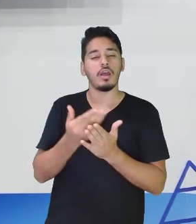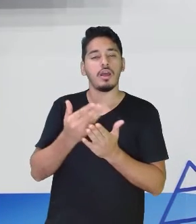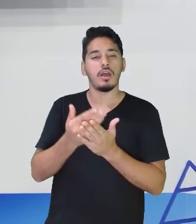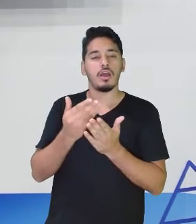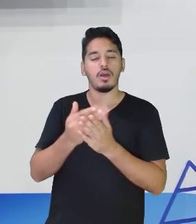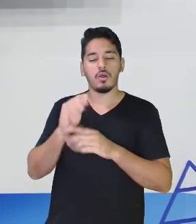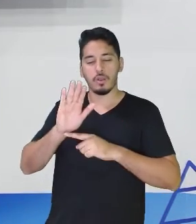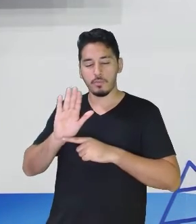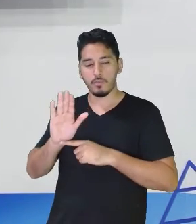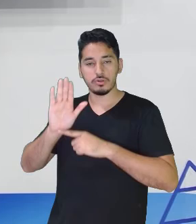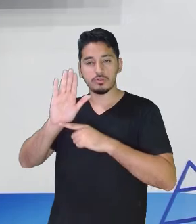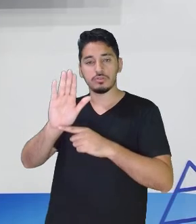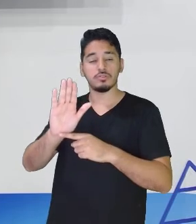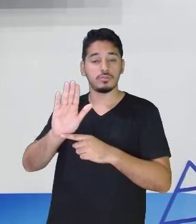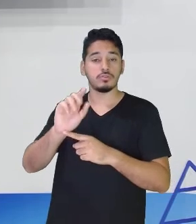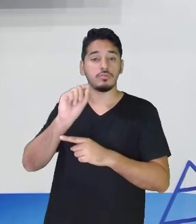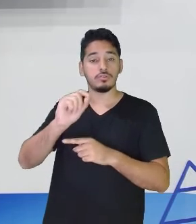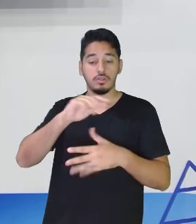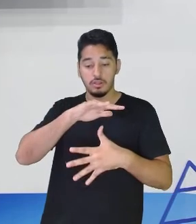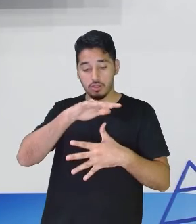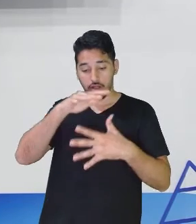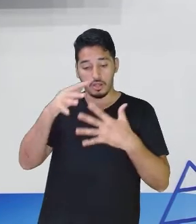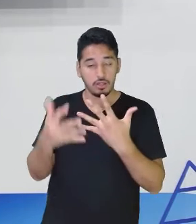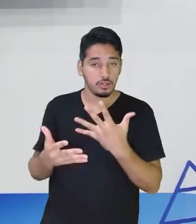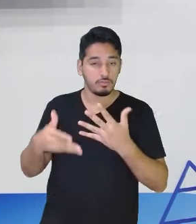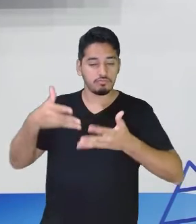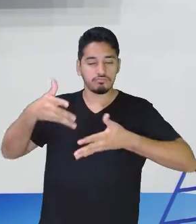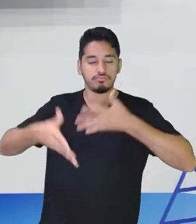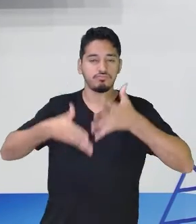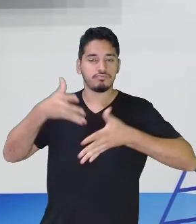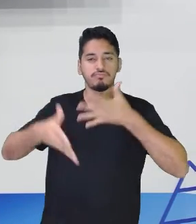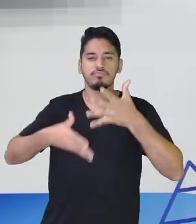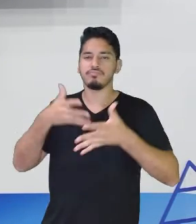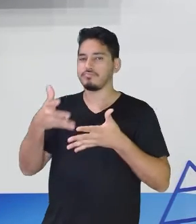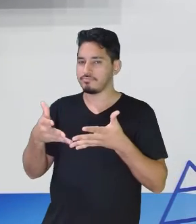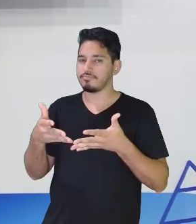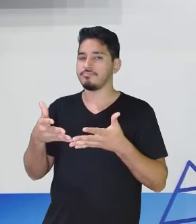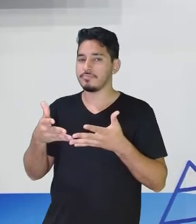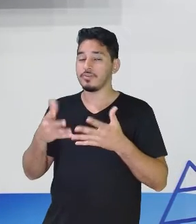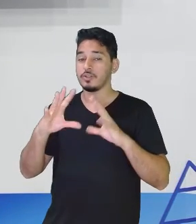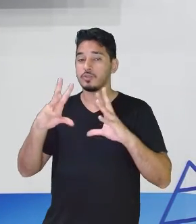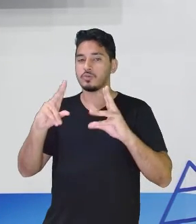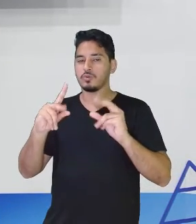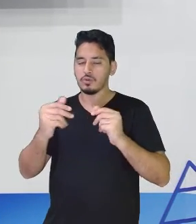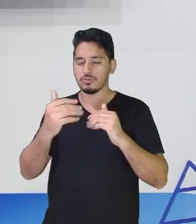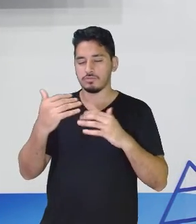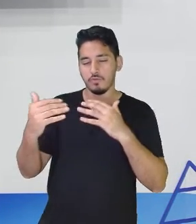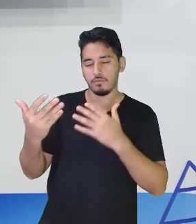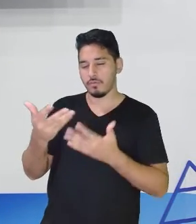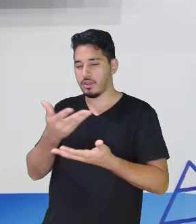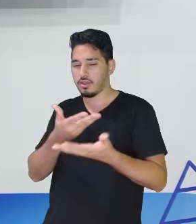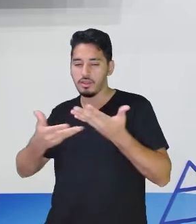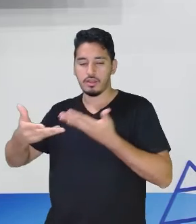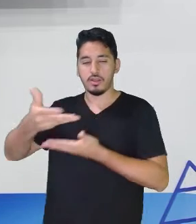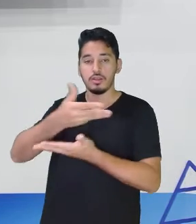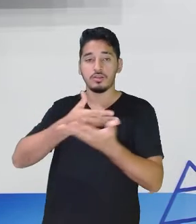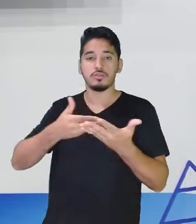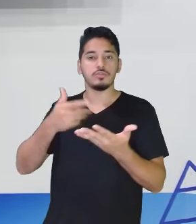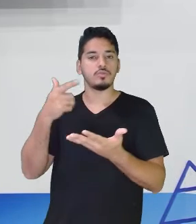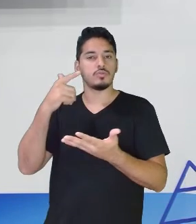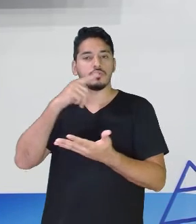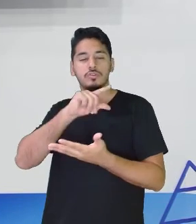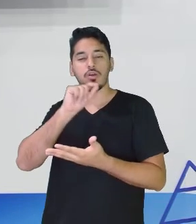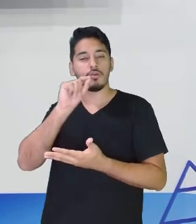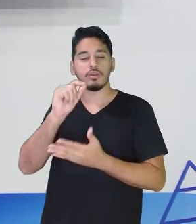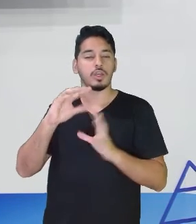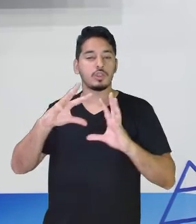aula, né, através da língua brasileira de sinais. Então, através de todo esse movimento, a gente tem condições de